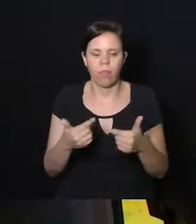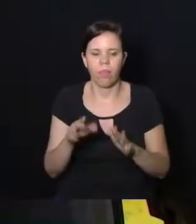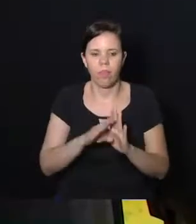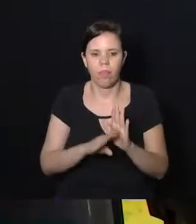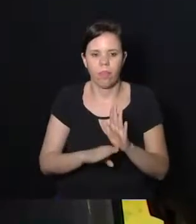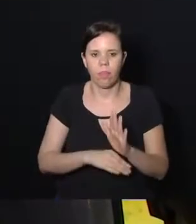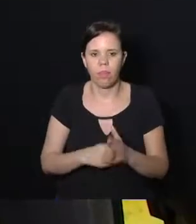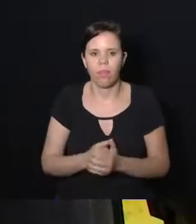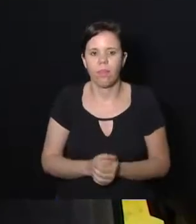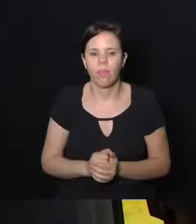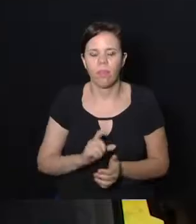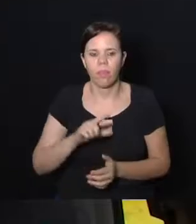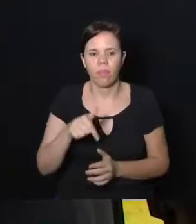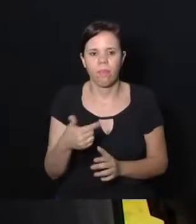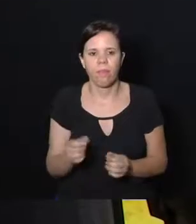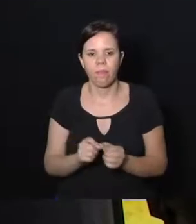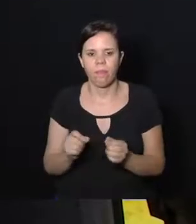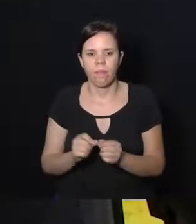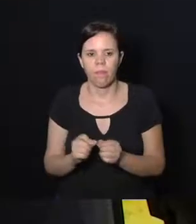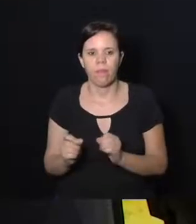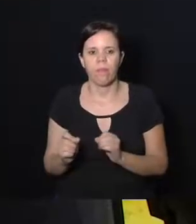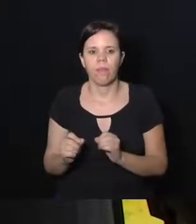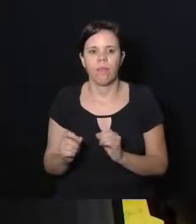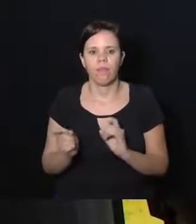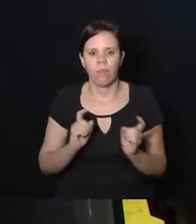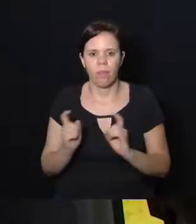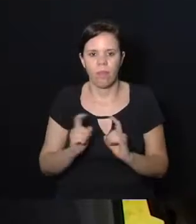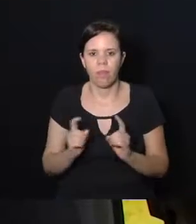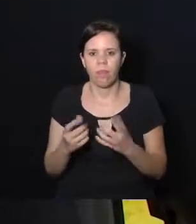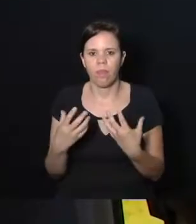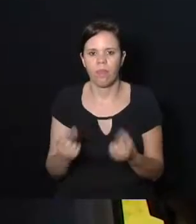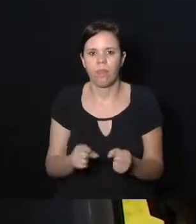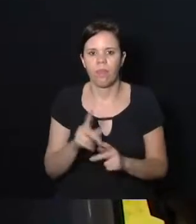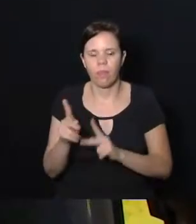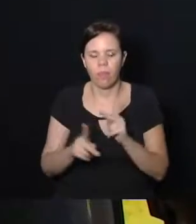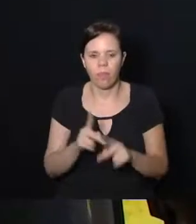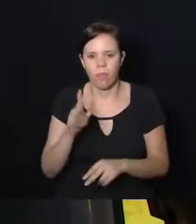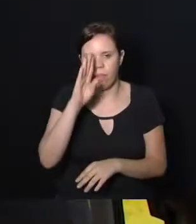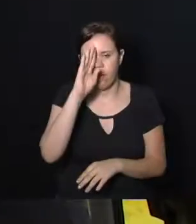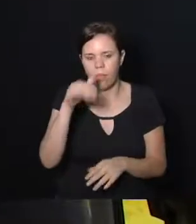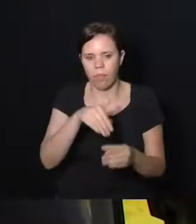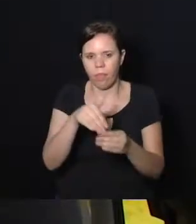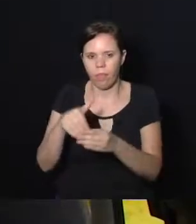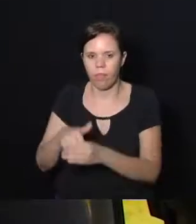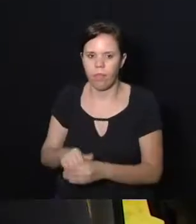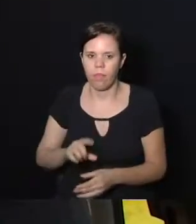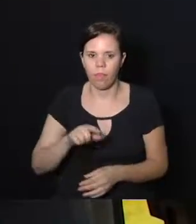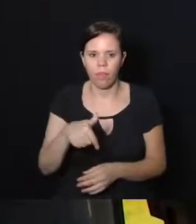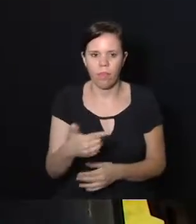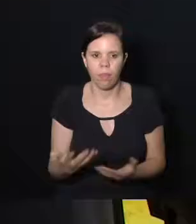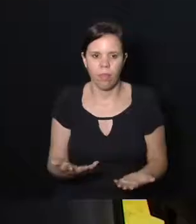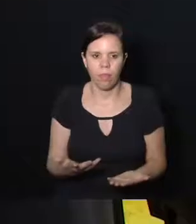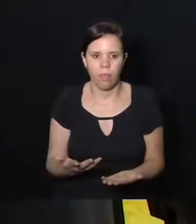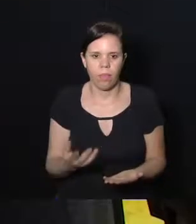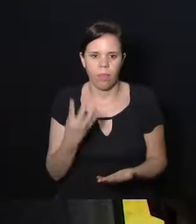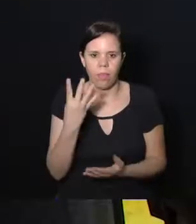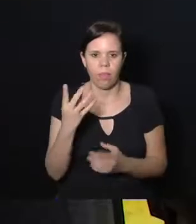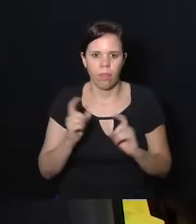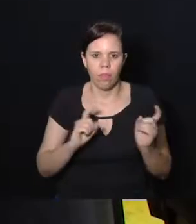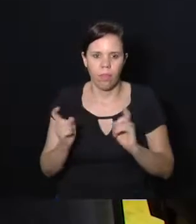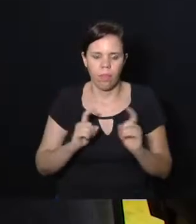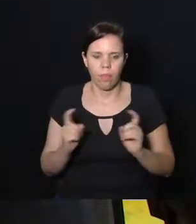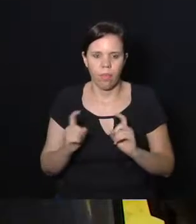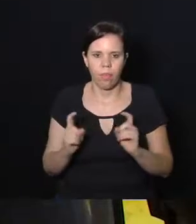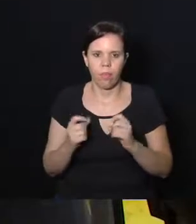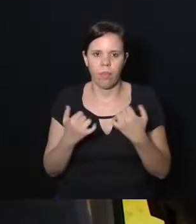programa. Depois a gente faz uma cerimônia de posse dos alunos titulares eleitos e depois vem as 4 reuniões plenárias.